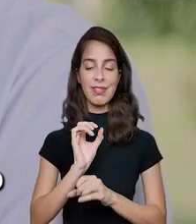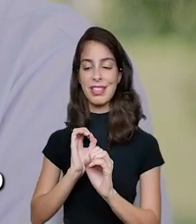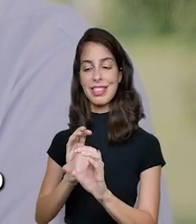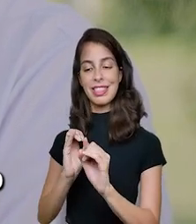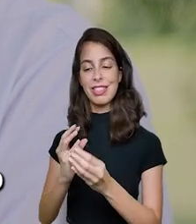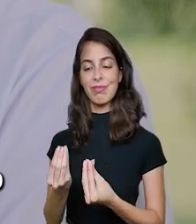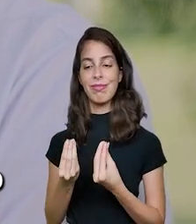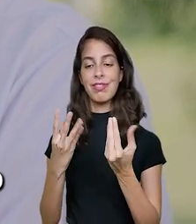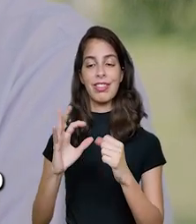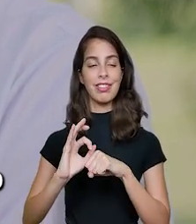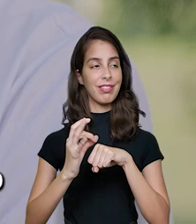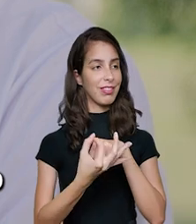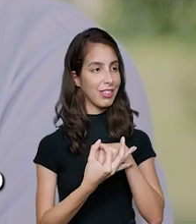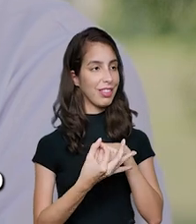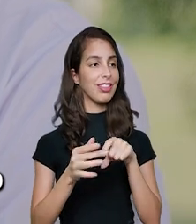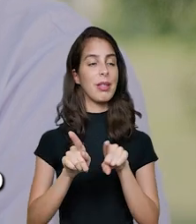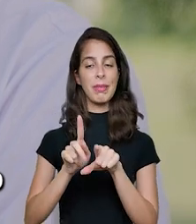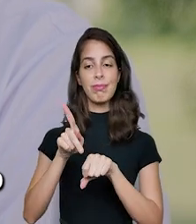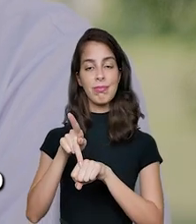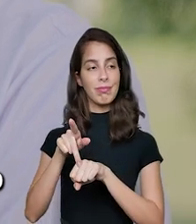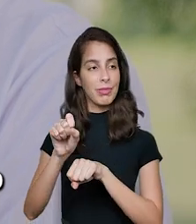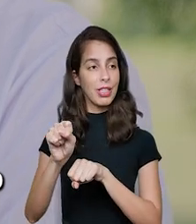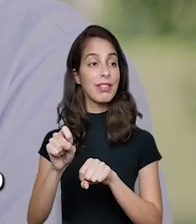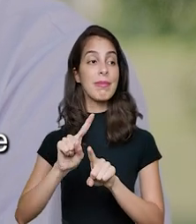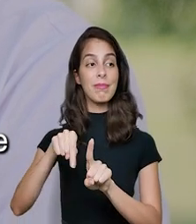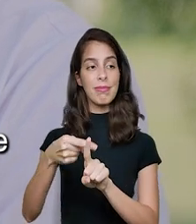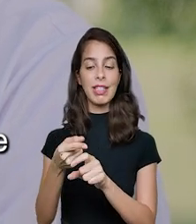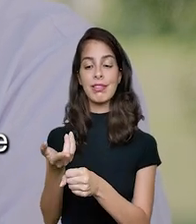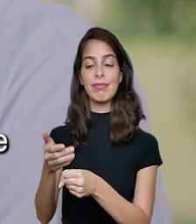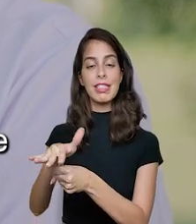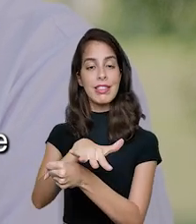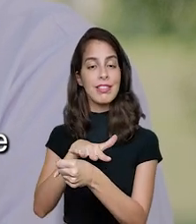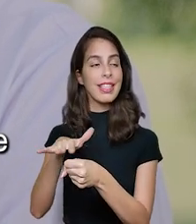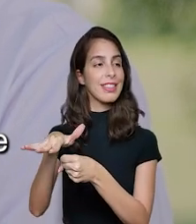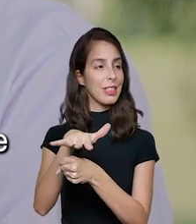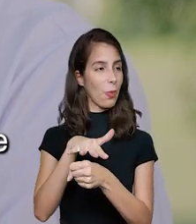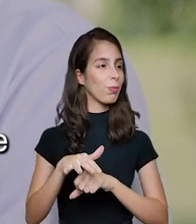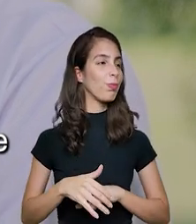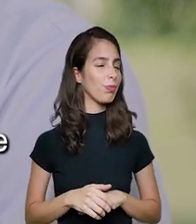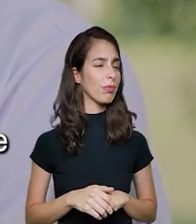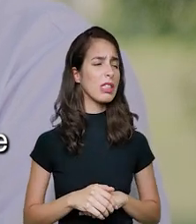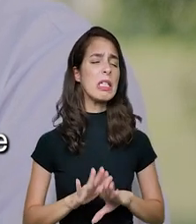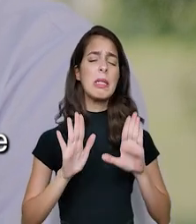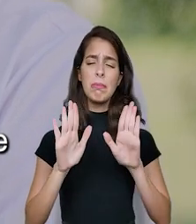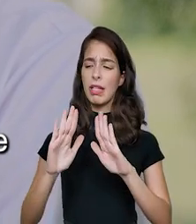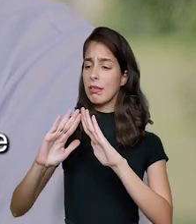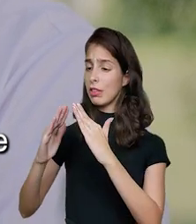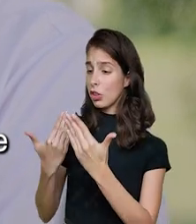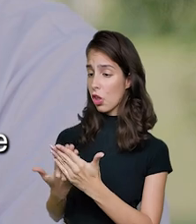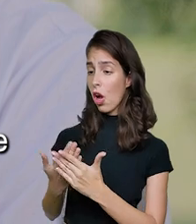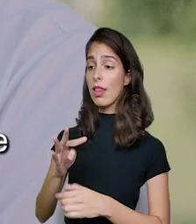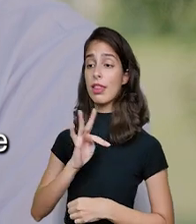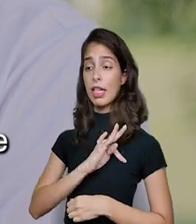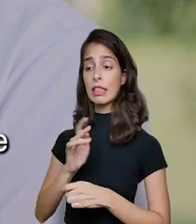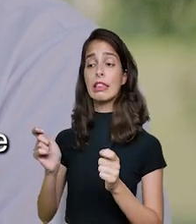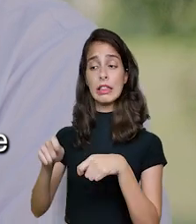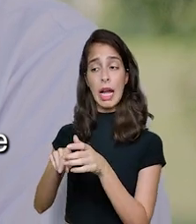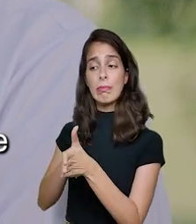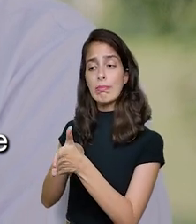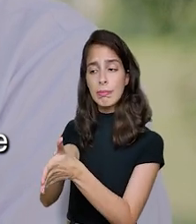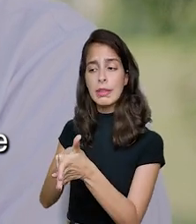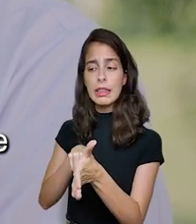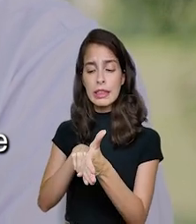graduação e pós-graduação e da extensão não que a gente não pudesse desenvolver atividade de pesquisa